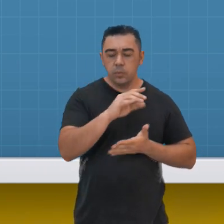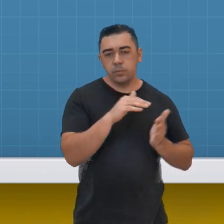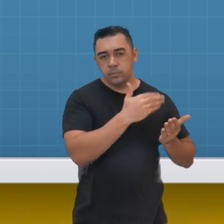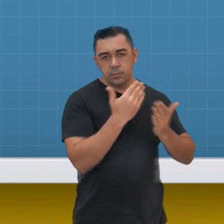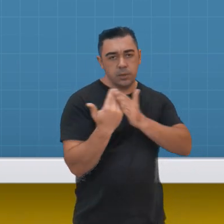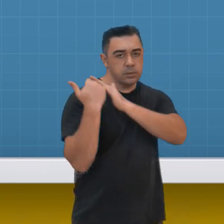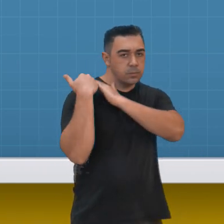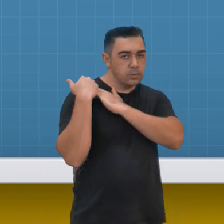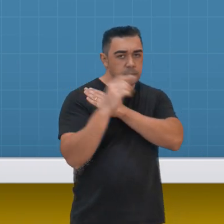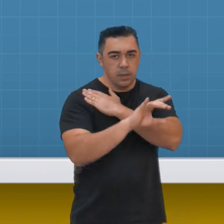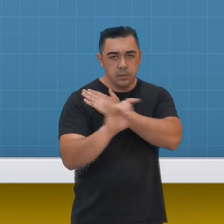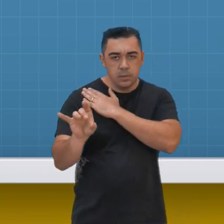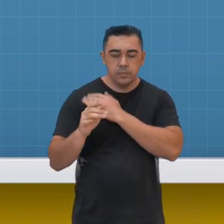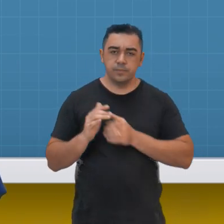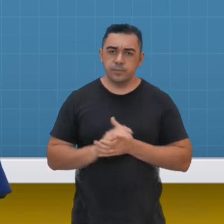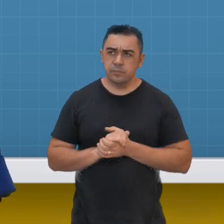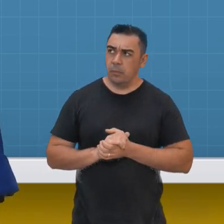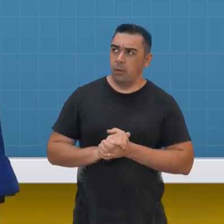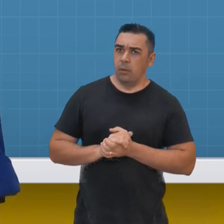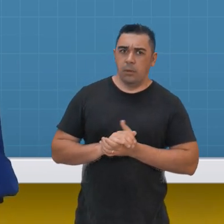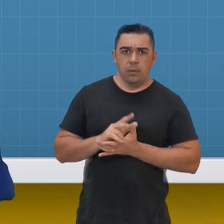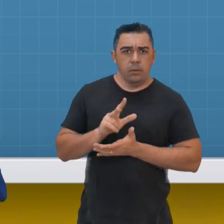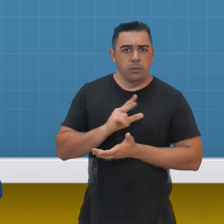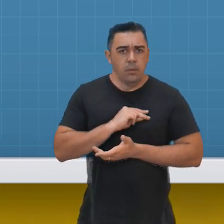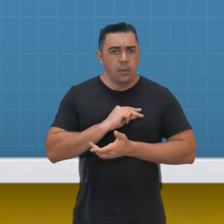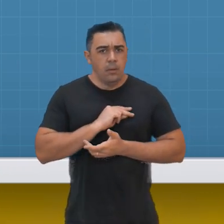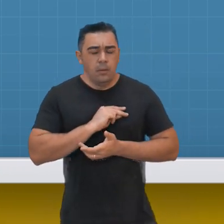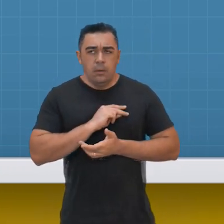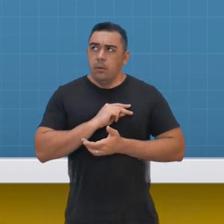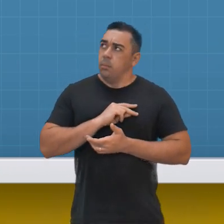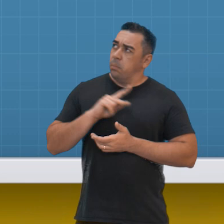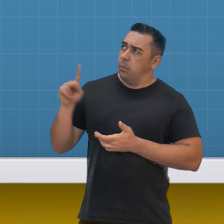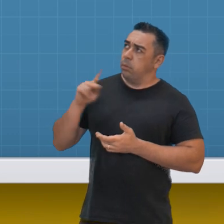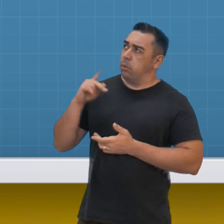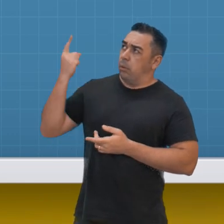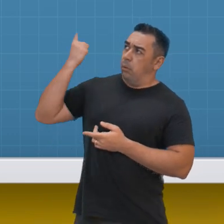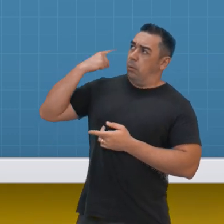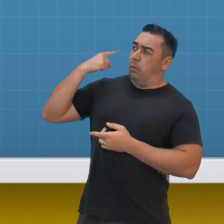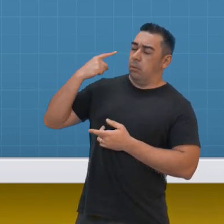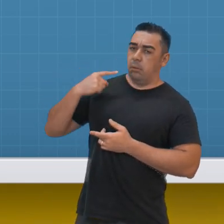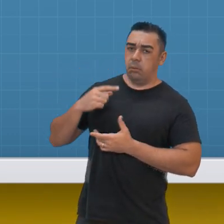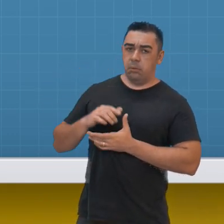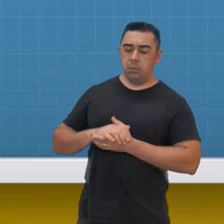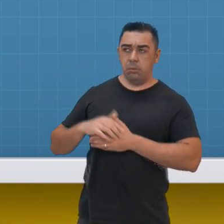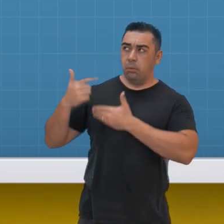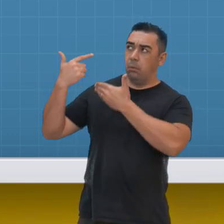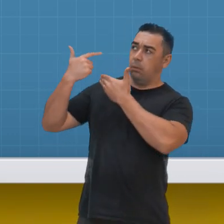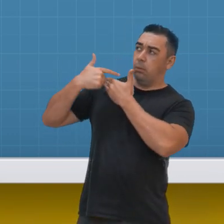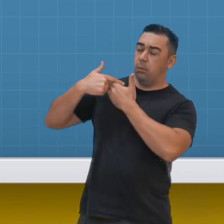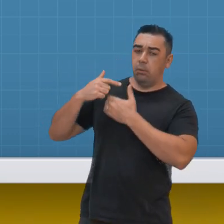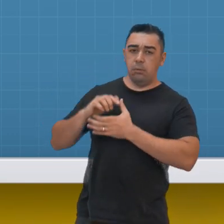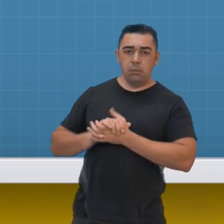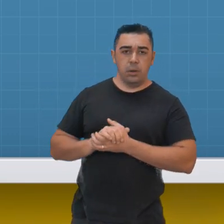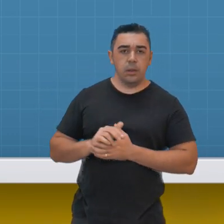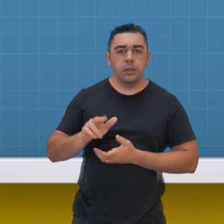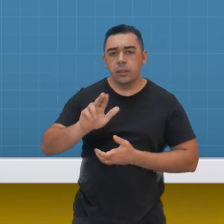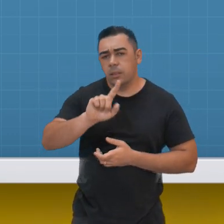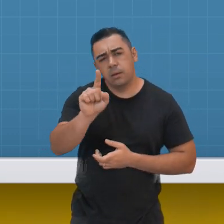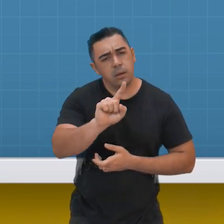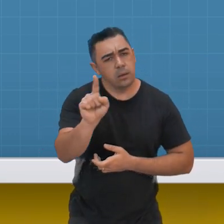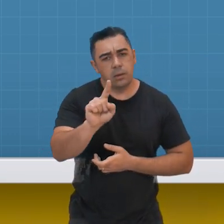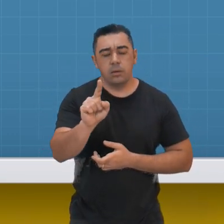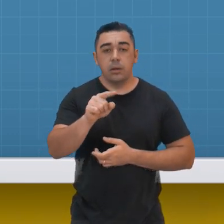seu galho. Credo, professora, que bronca! Não, não é uma bronca. É simplesmente para